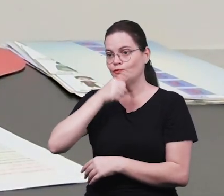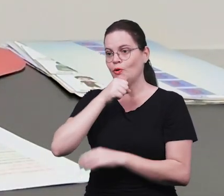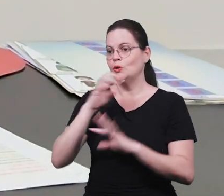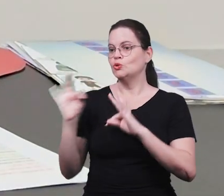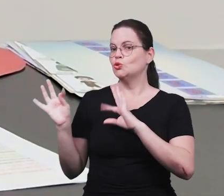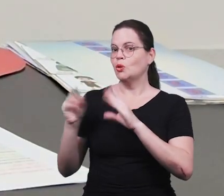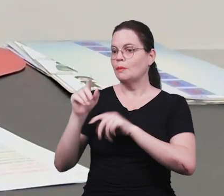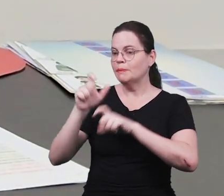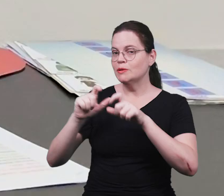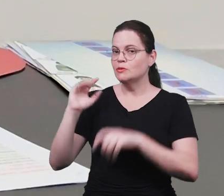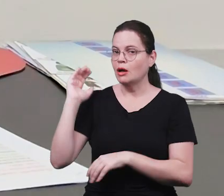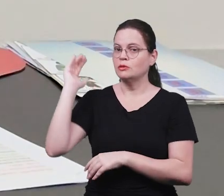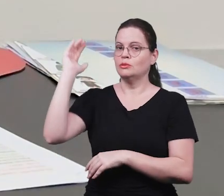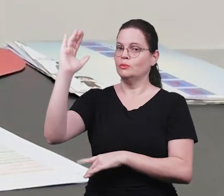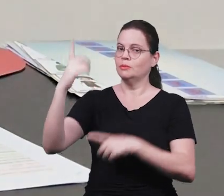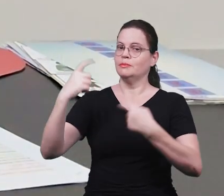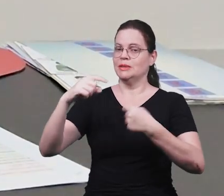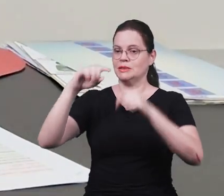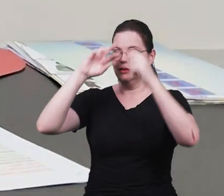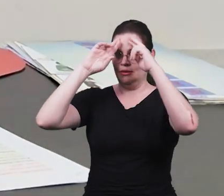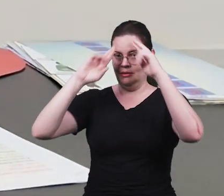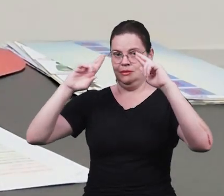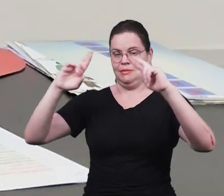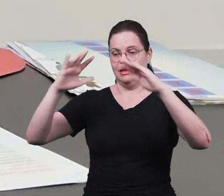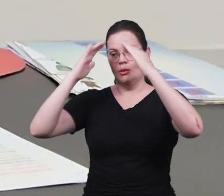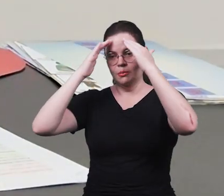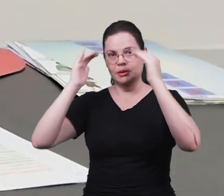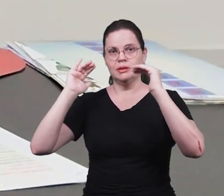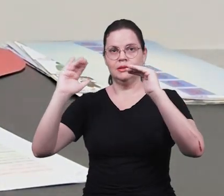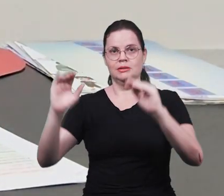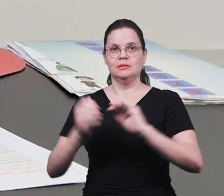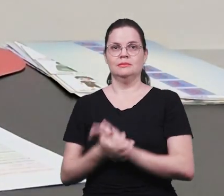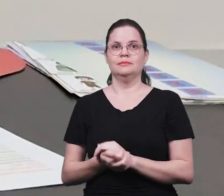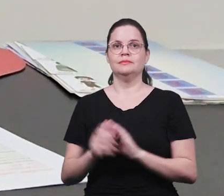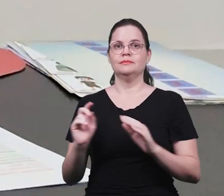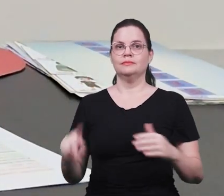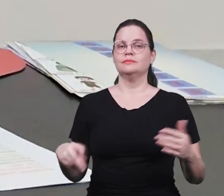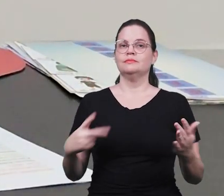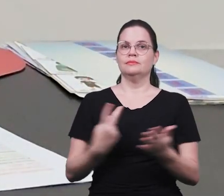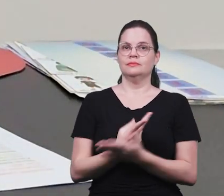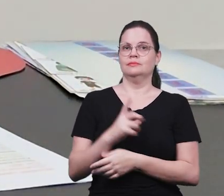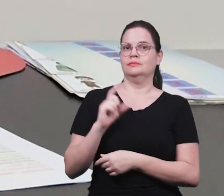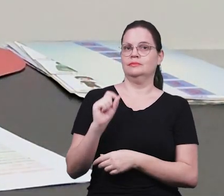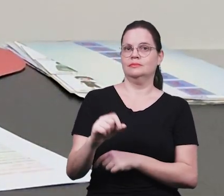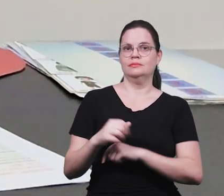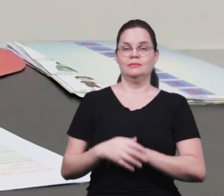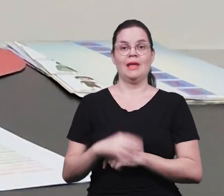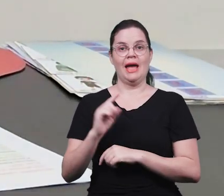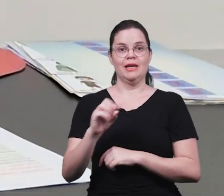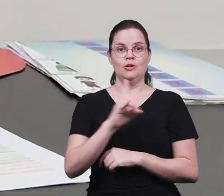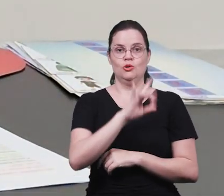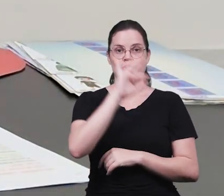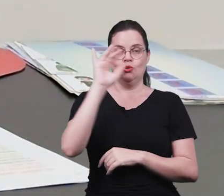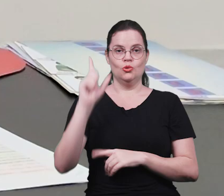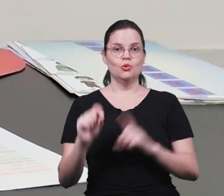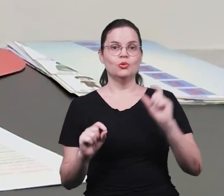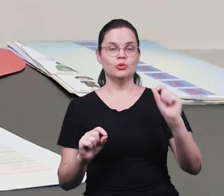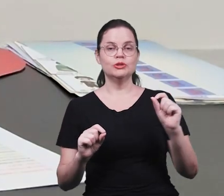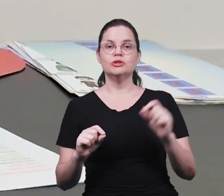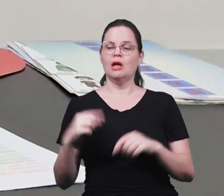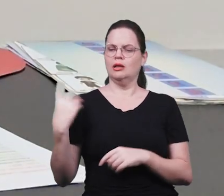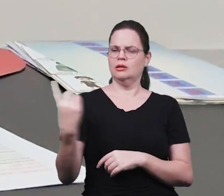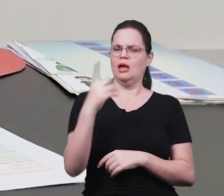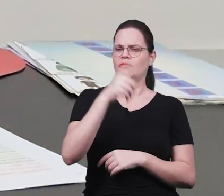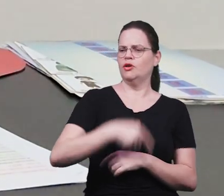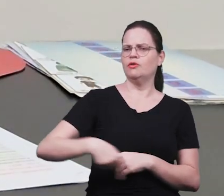Jessé, que era o pai de Davi, um dia ele falou com Davi: olha, você vai até a guerra levar alimento para os